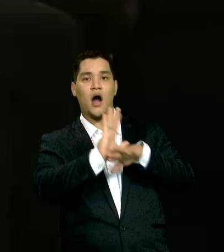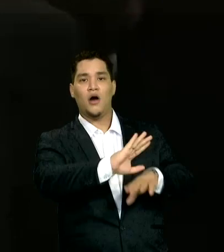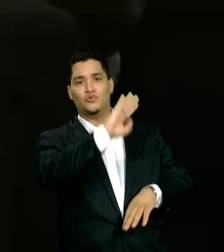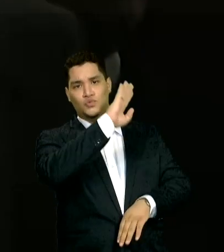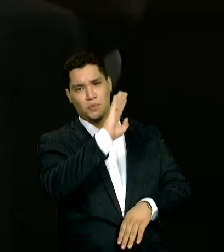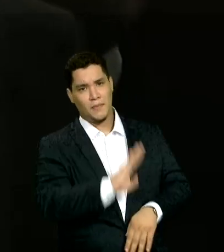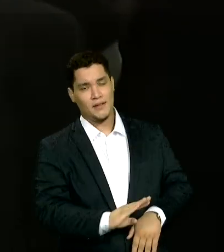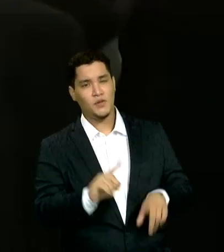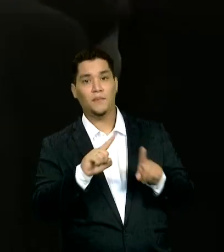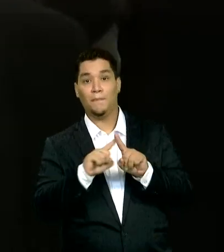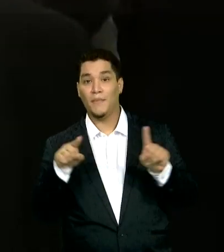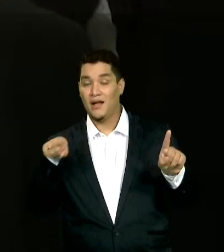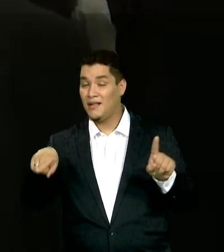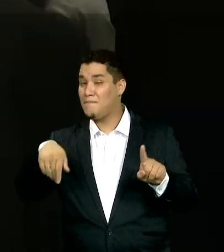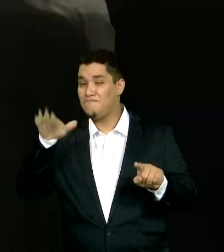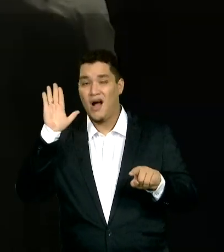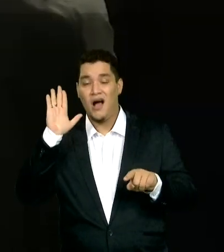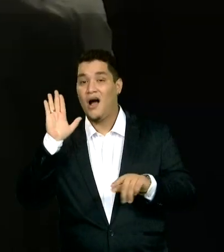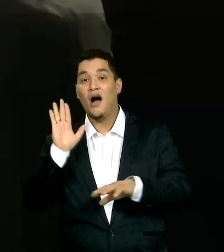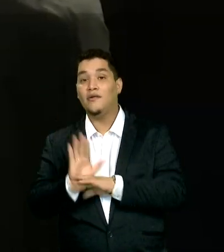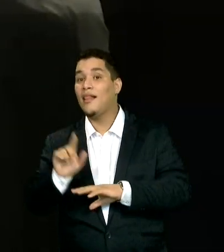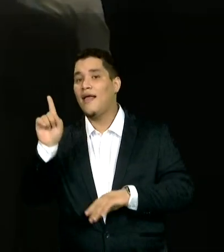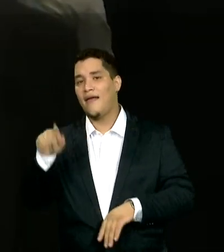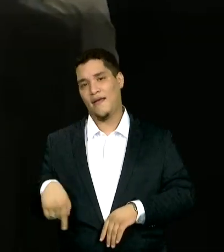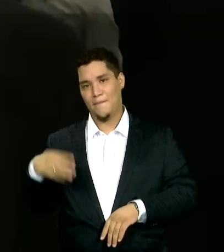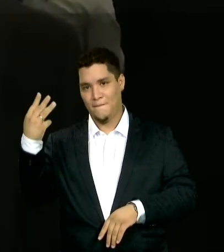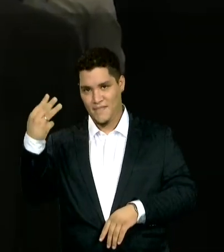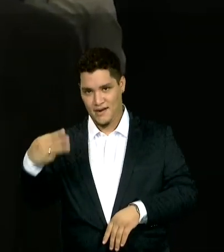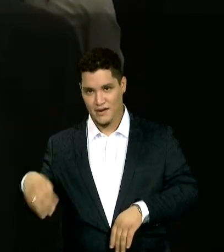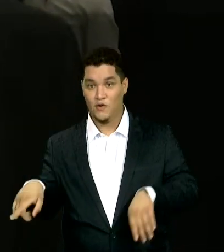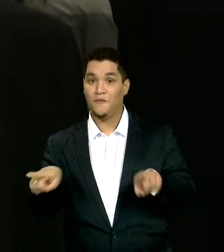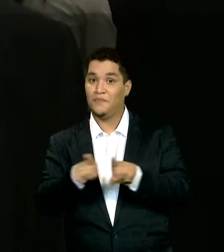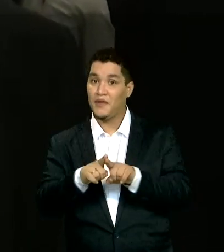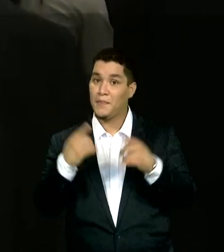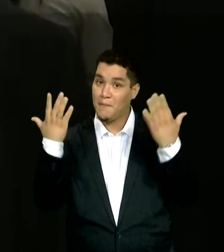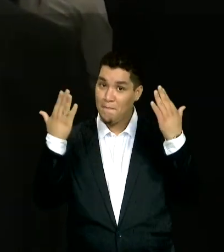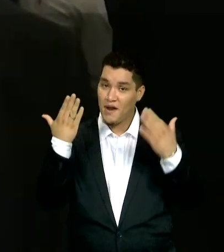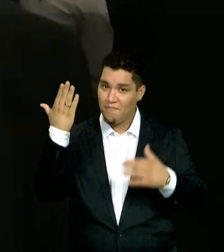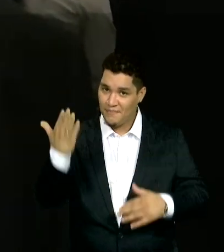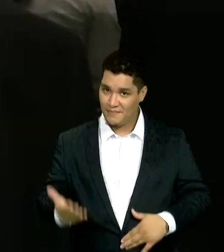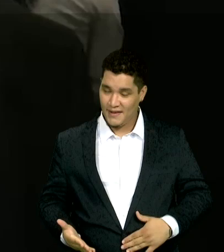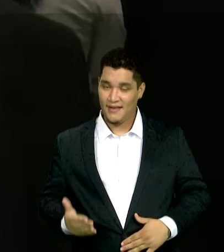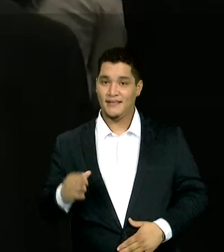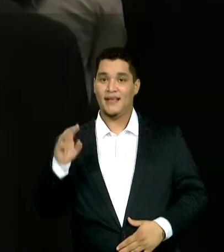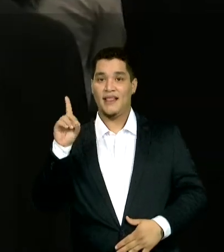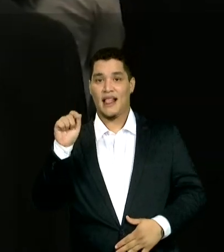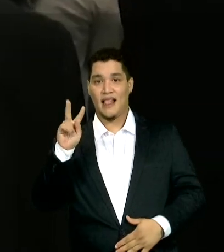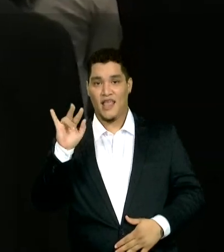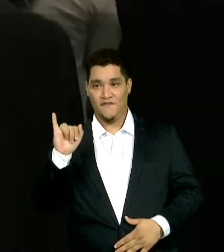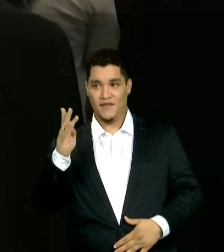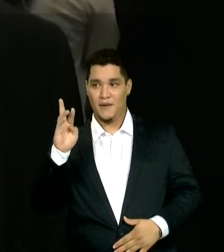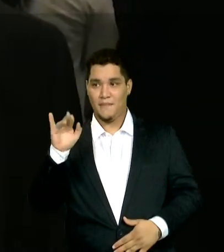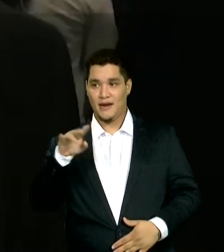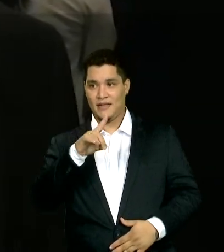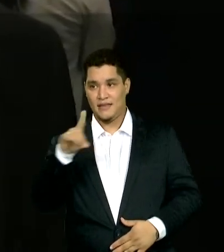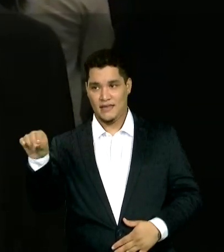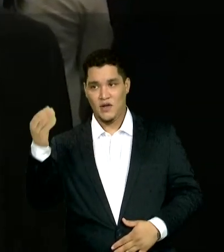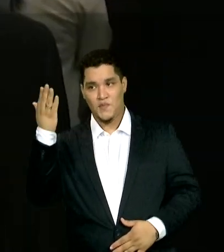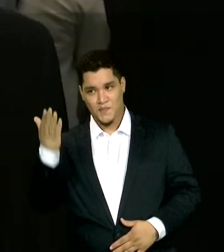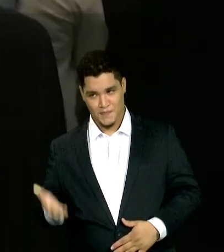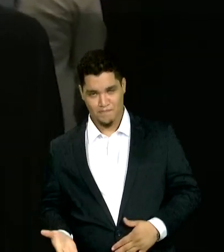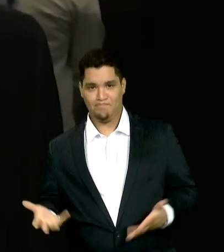pelo Maranhão. E parabéns também ao deputado Davi Brandão pelo senso de oportunidade para fazer